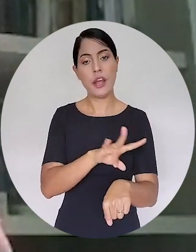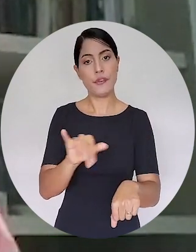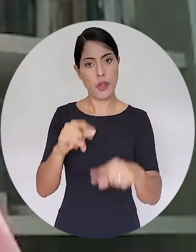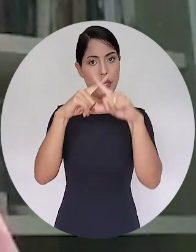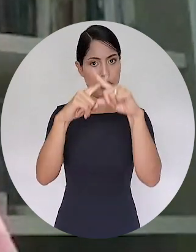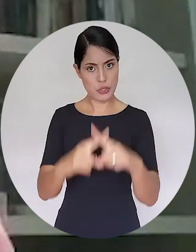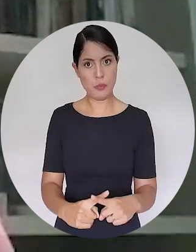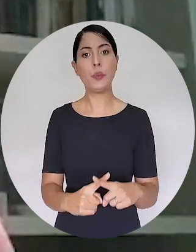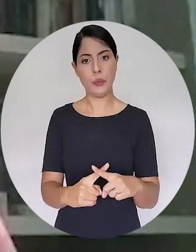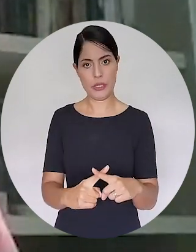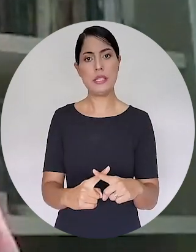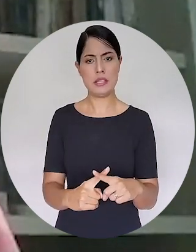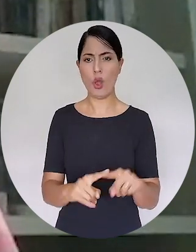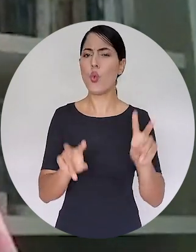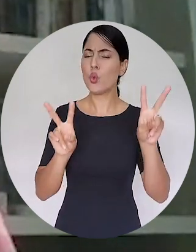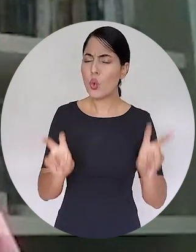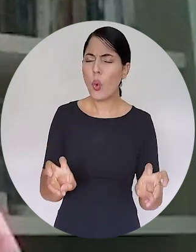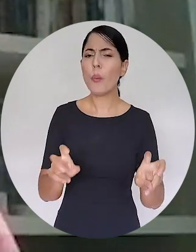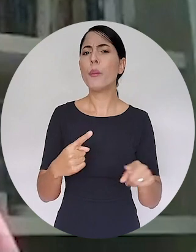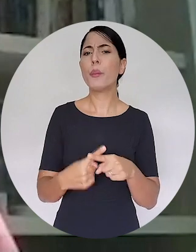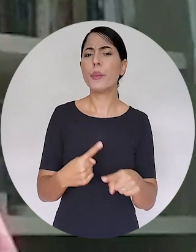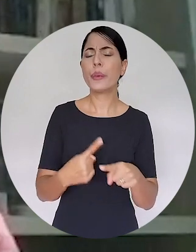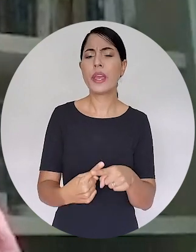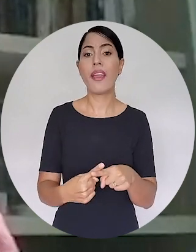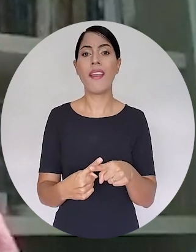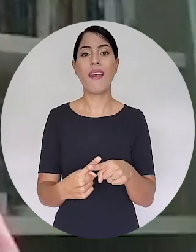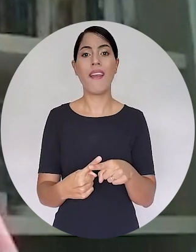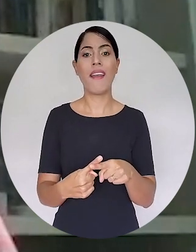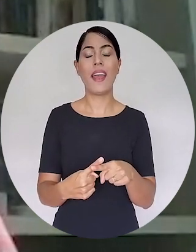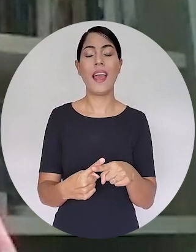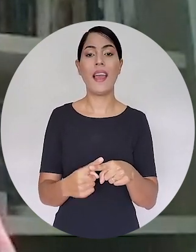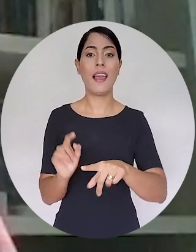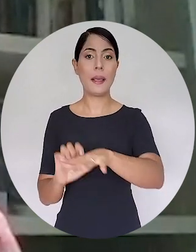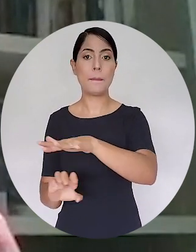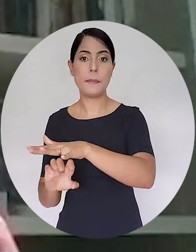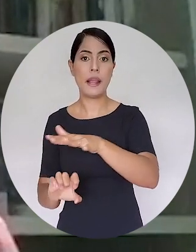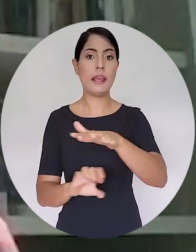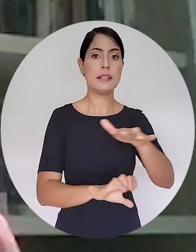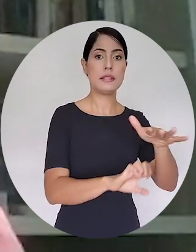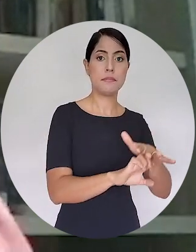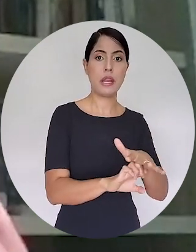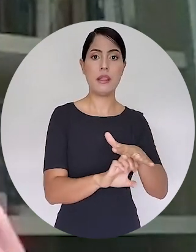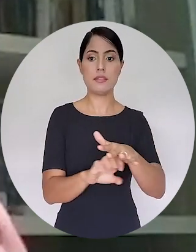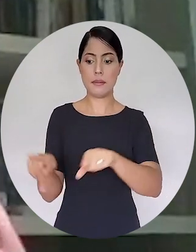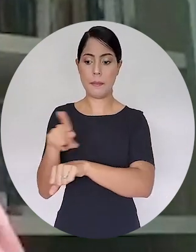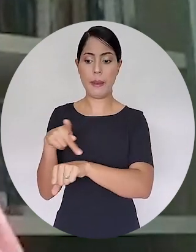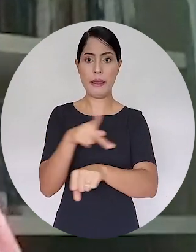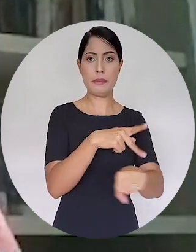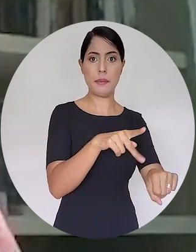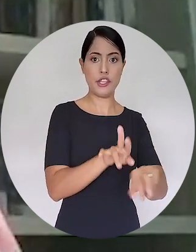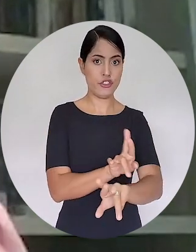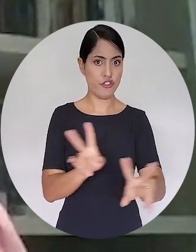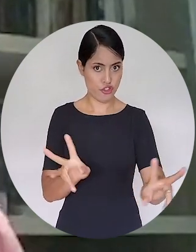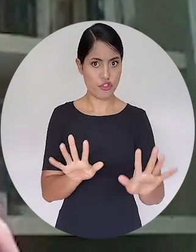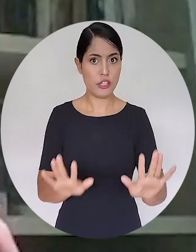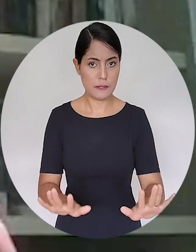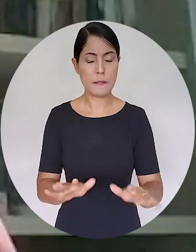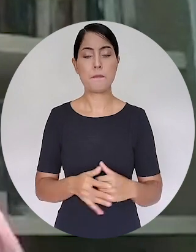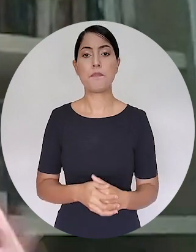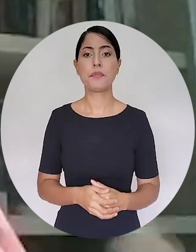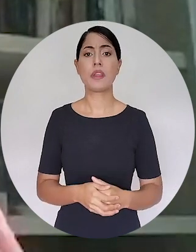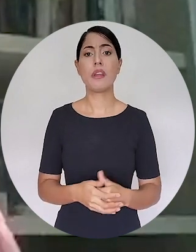são internacionais pelo fato das partes estarem em jurisdições distintas, né?